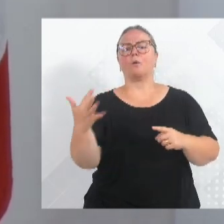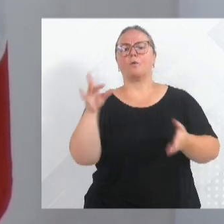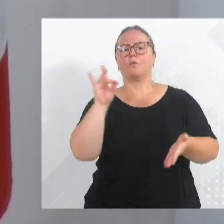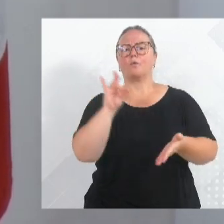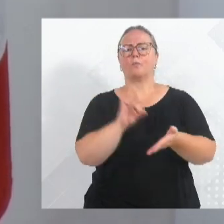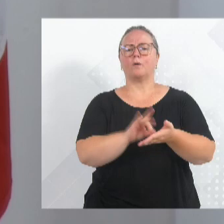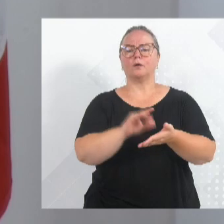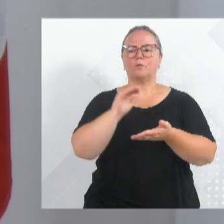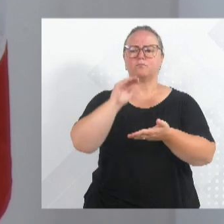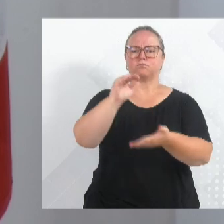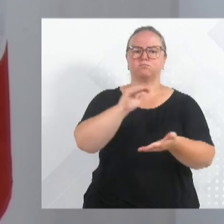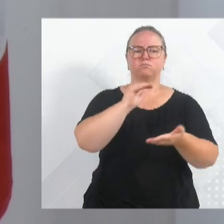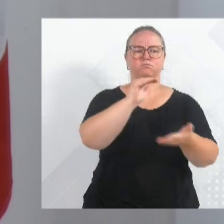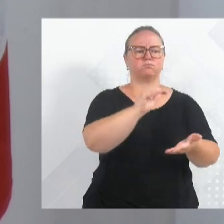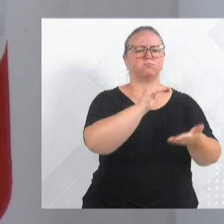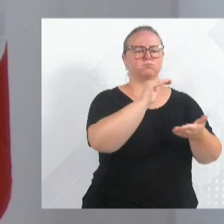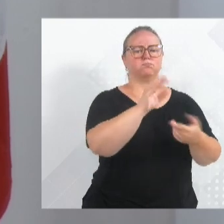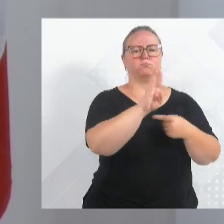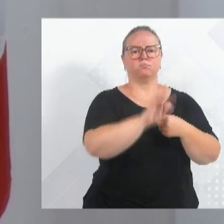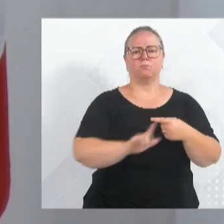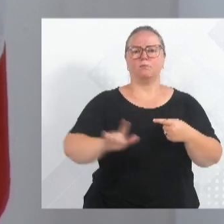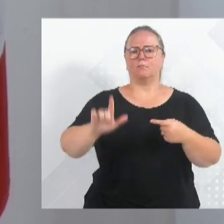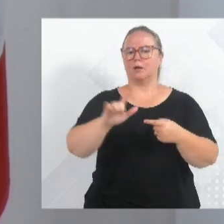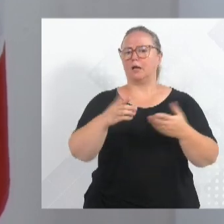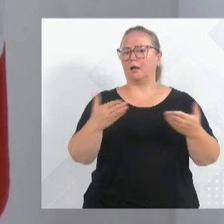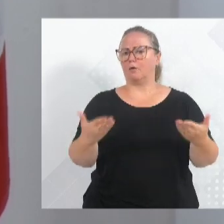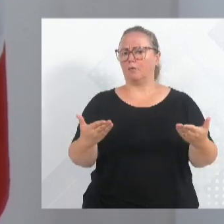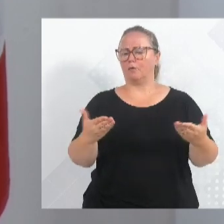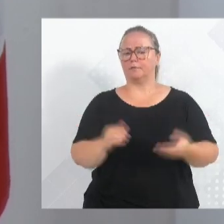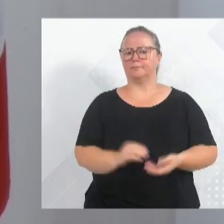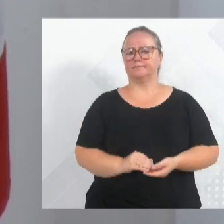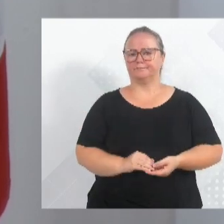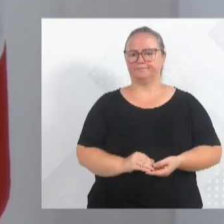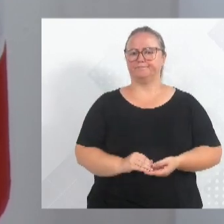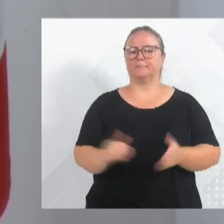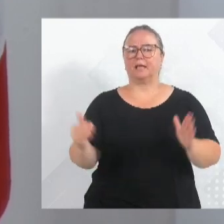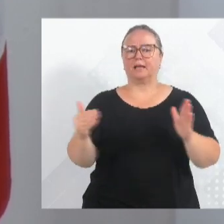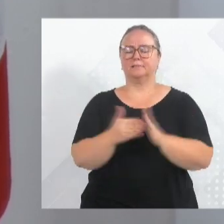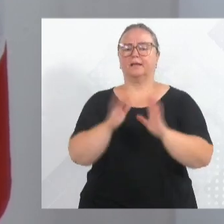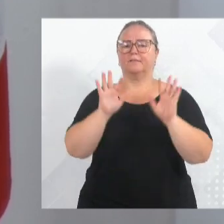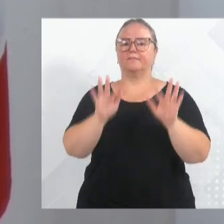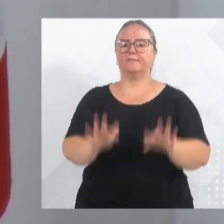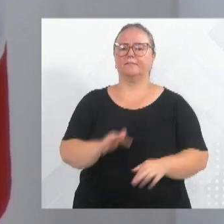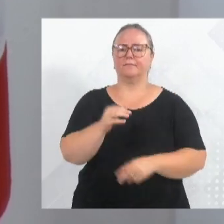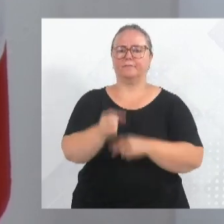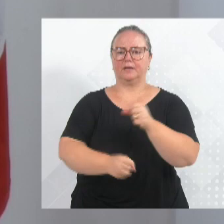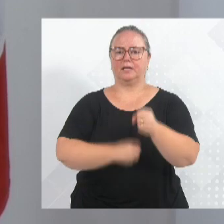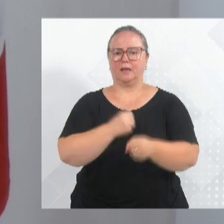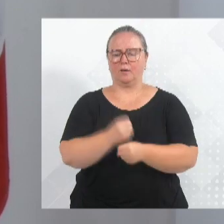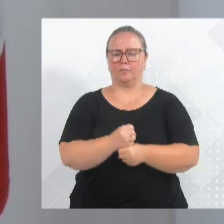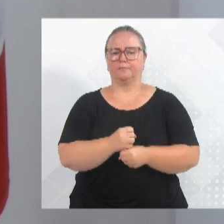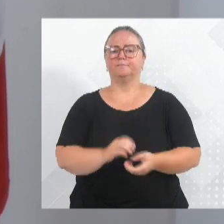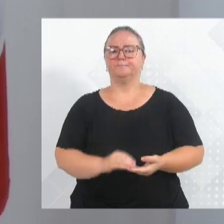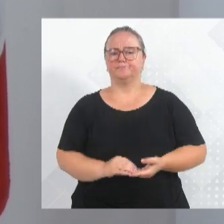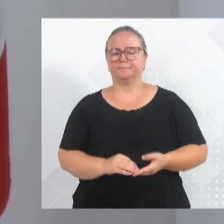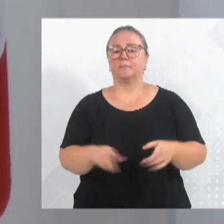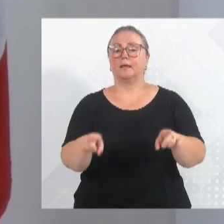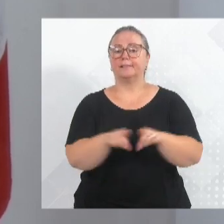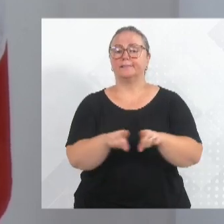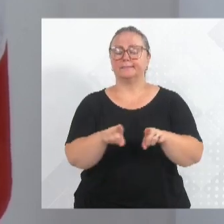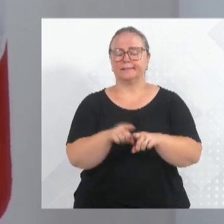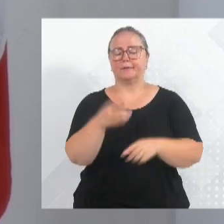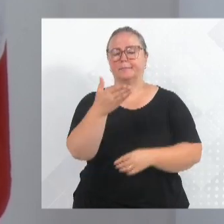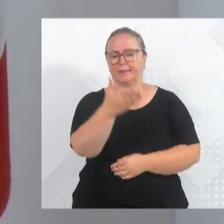implantados na cidade de Blumenau ao longo até o final de ano? E uma pergunta também, que a vereadora Cristiane